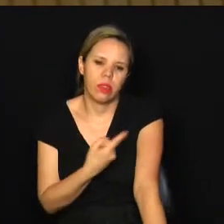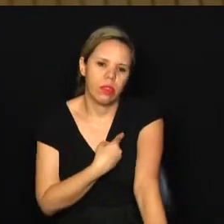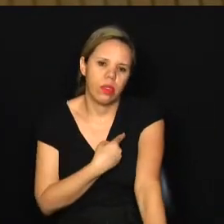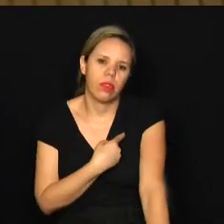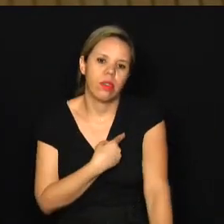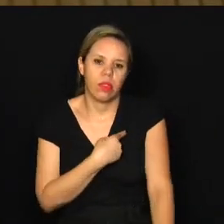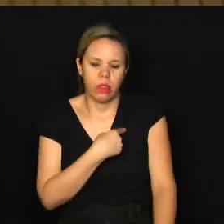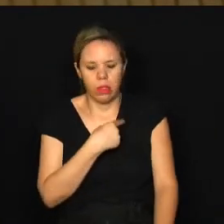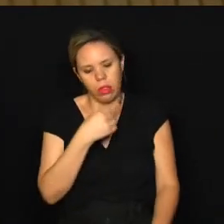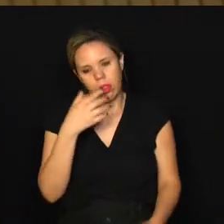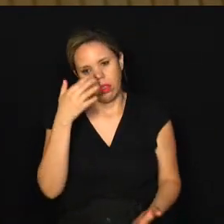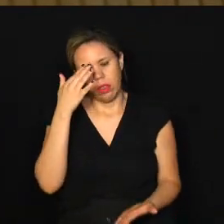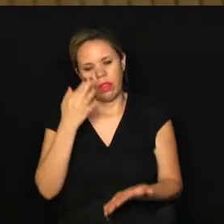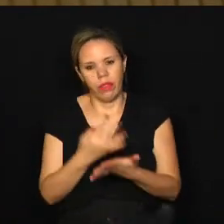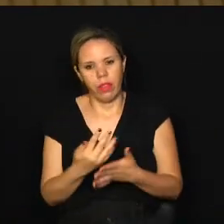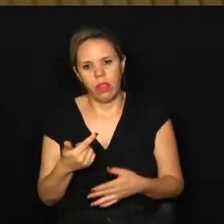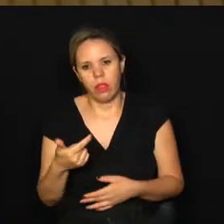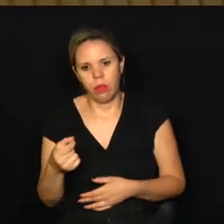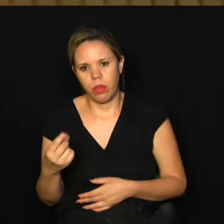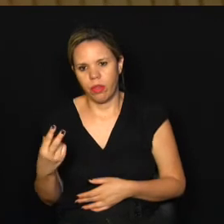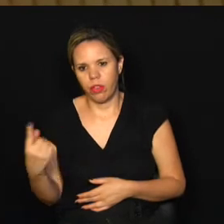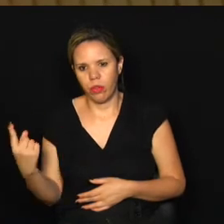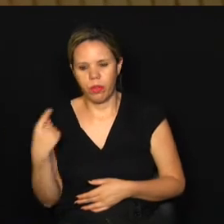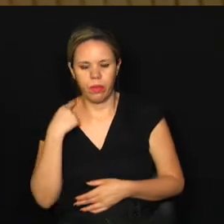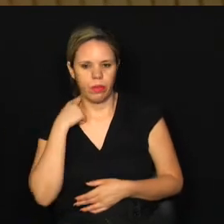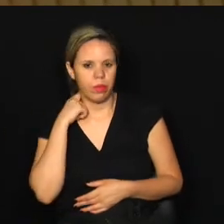expectativa para o ano de 2021.